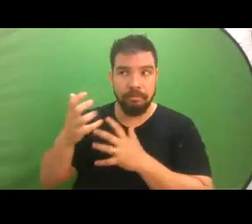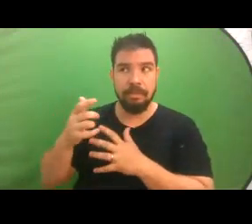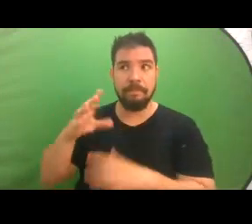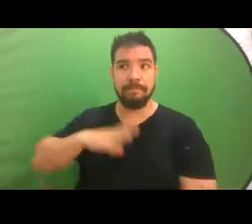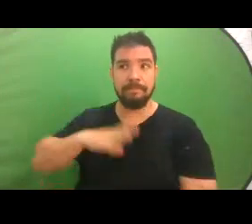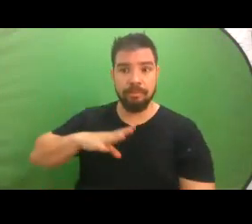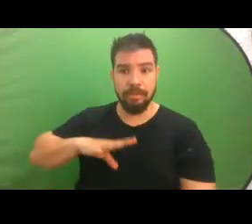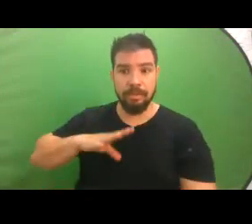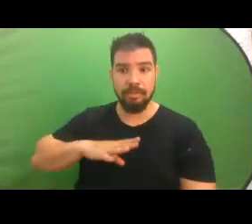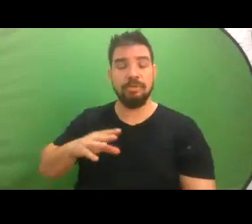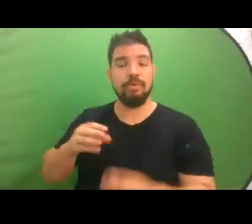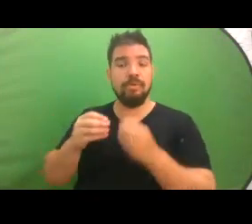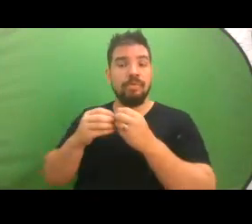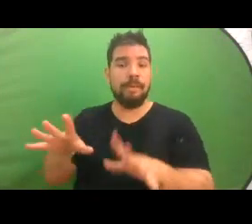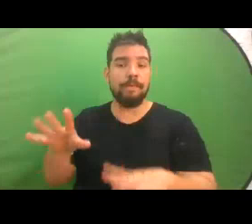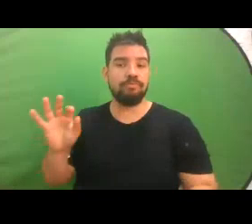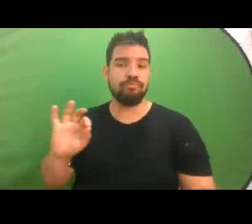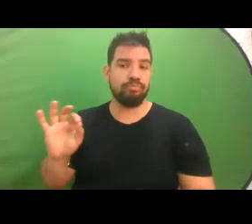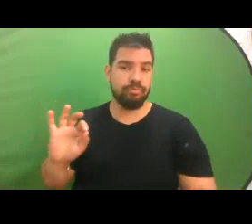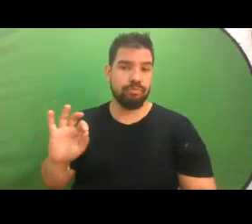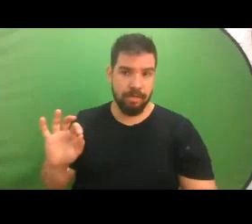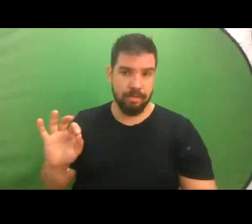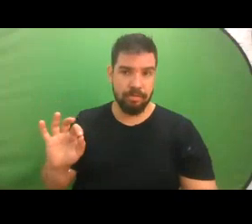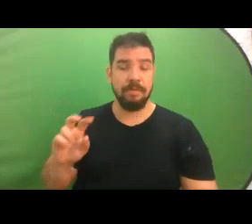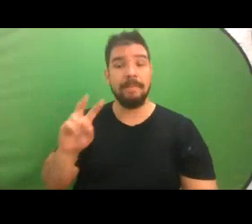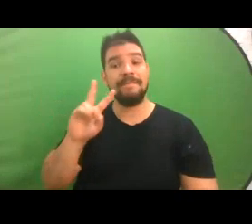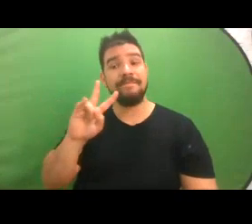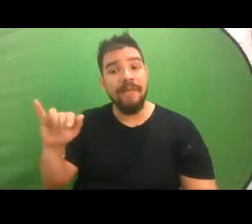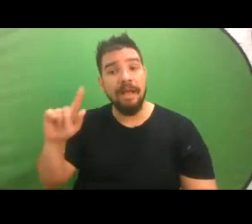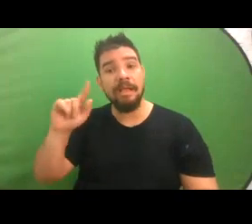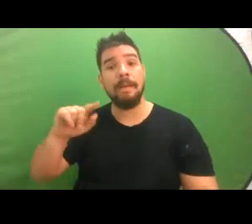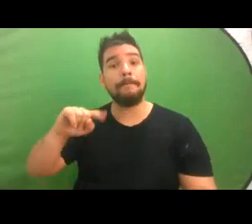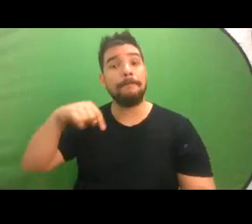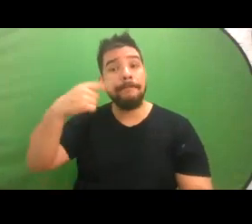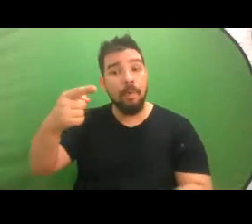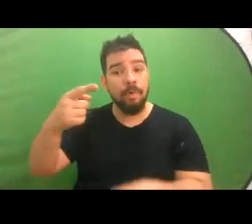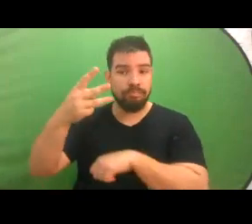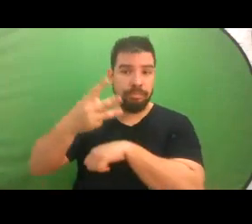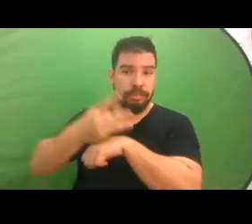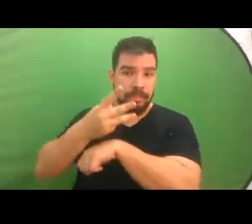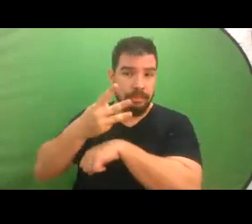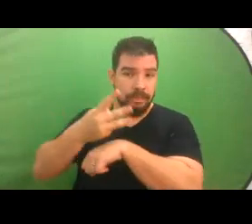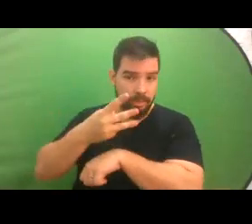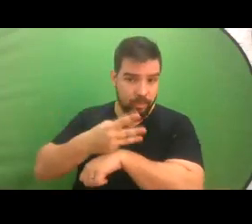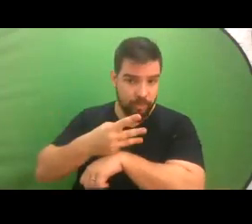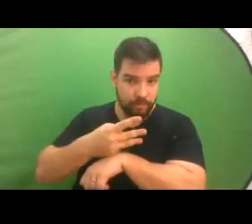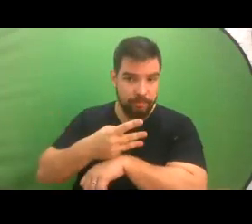semestre. Mas isso tudo vai ser feito no semestre que vem, tá? E no